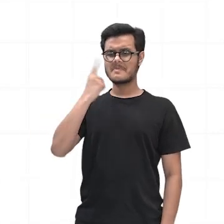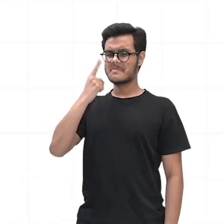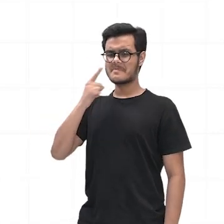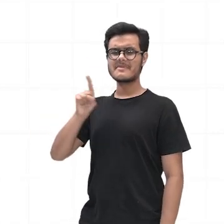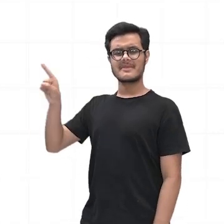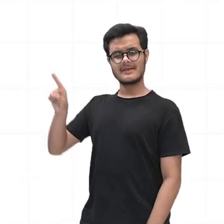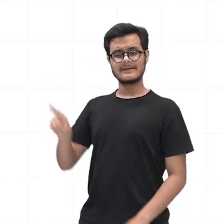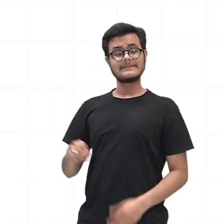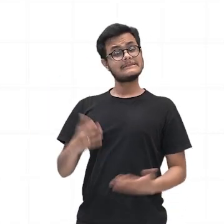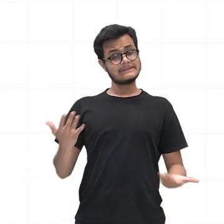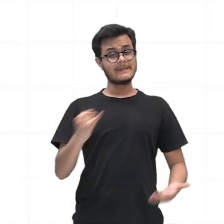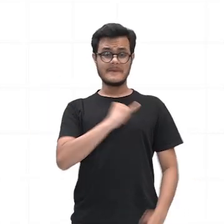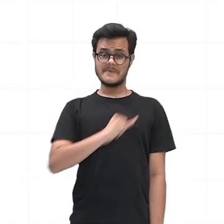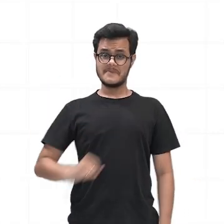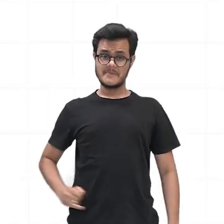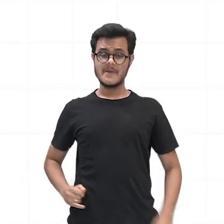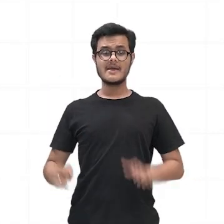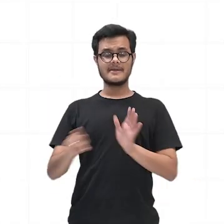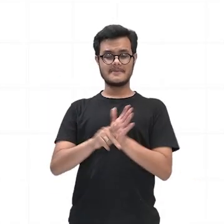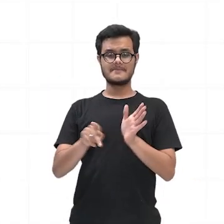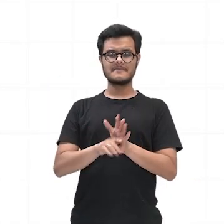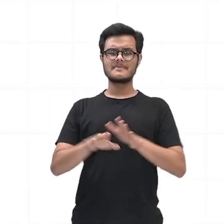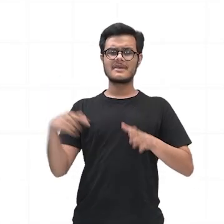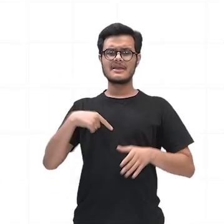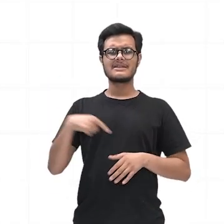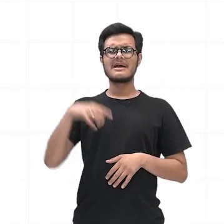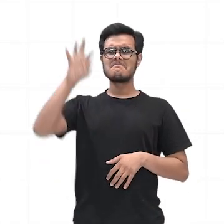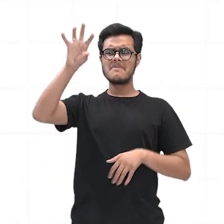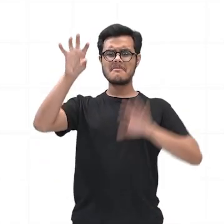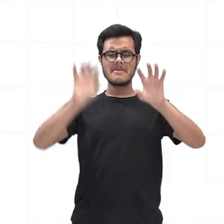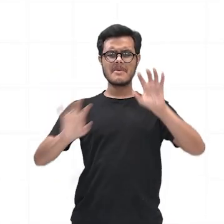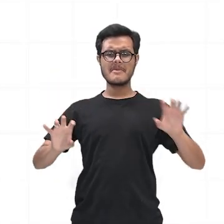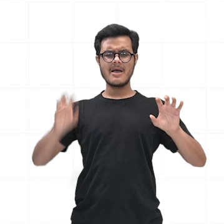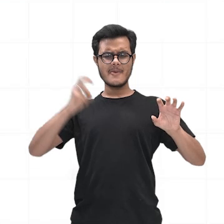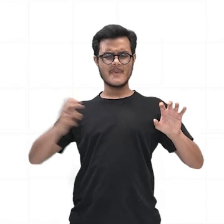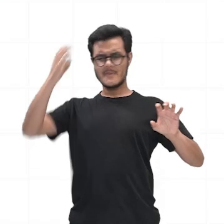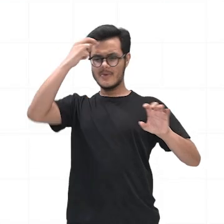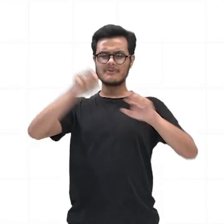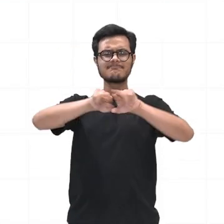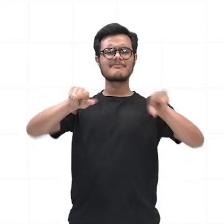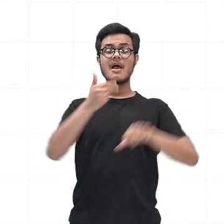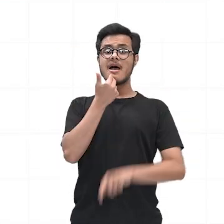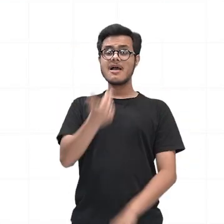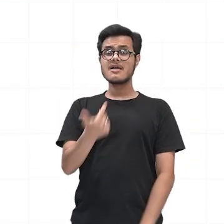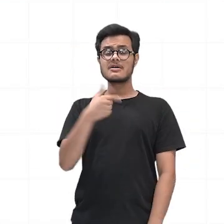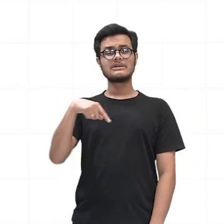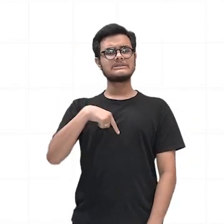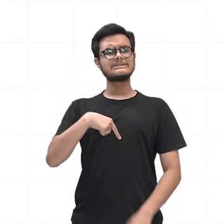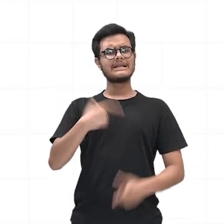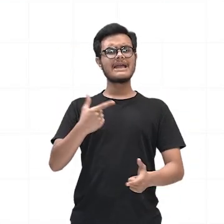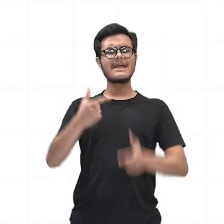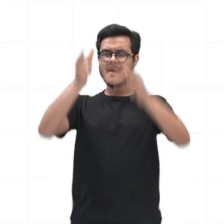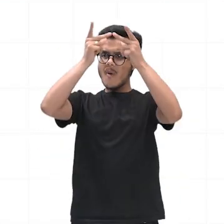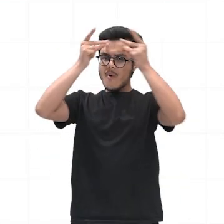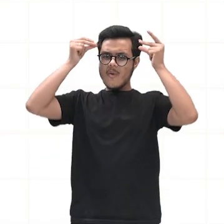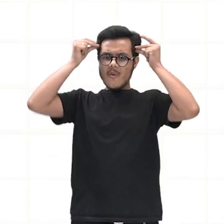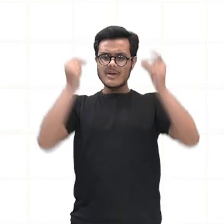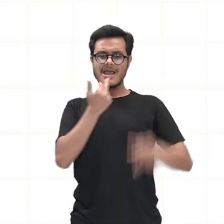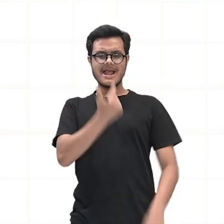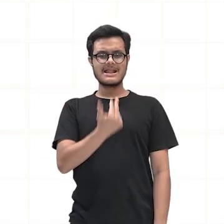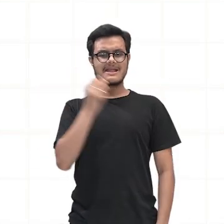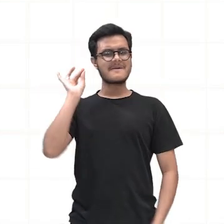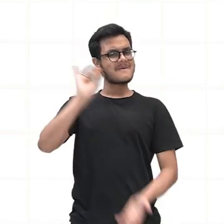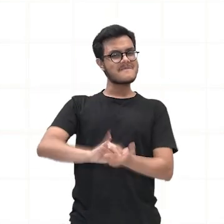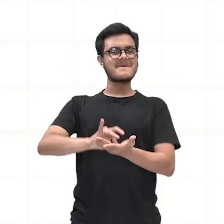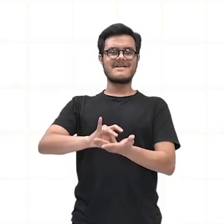o Império Bizantino, embora abrigasse diversas culturas e línguas, tinha o grego como língua